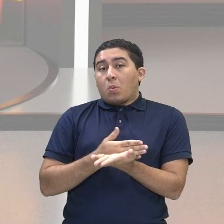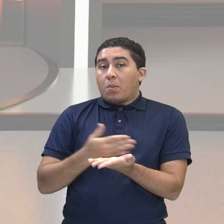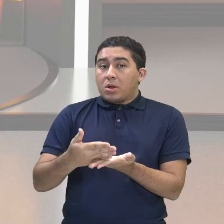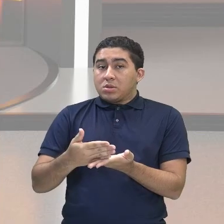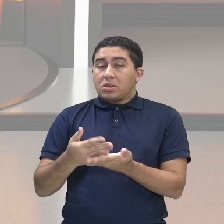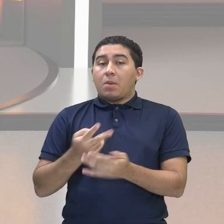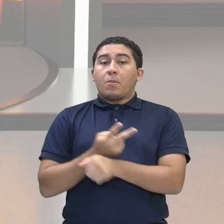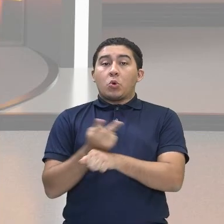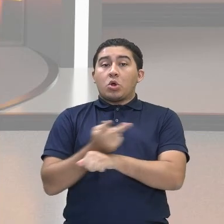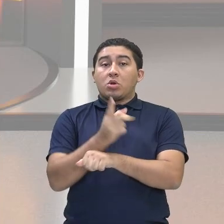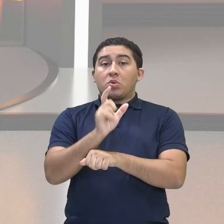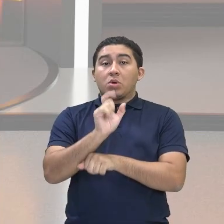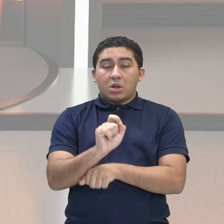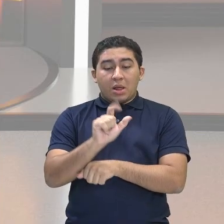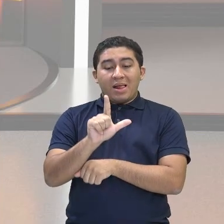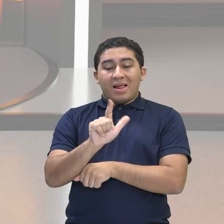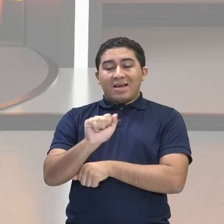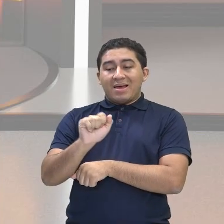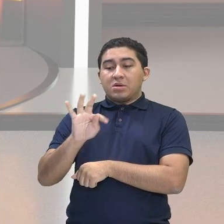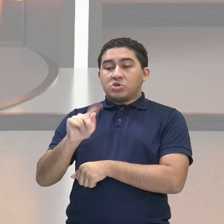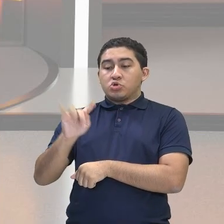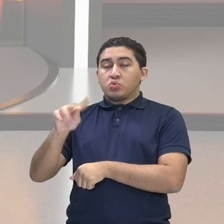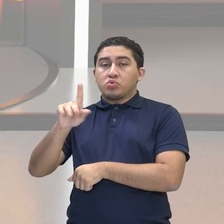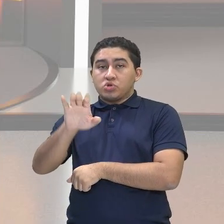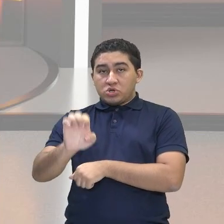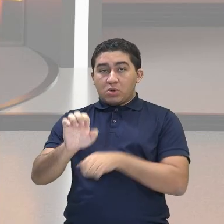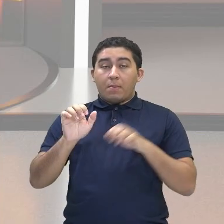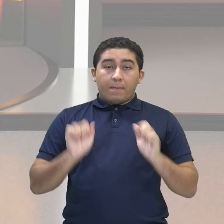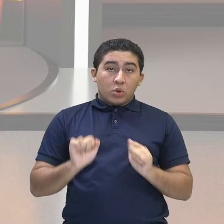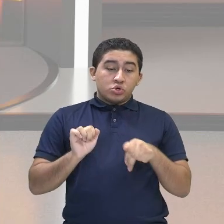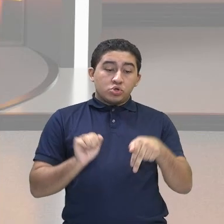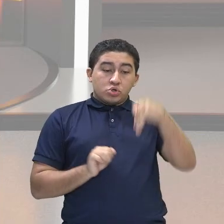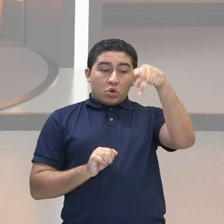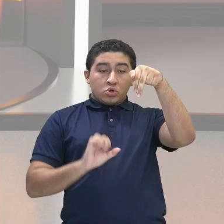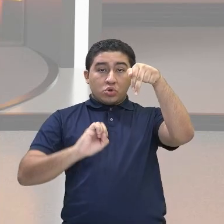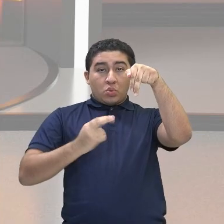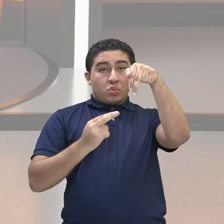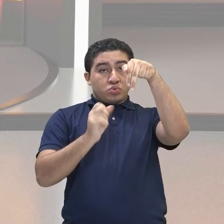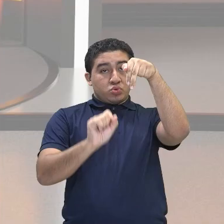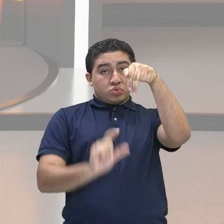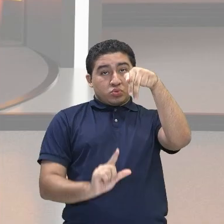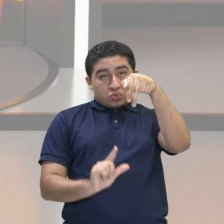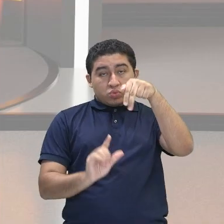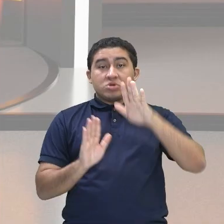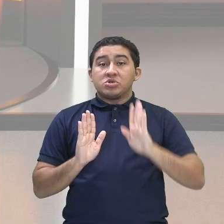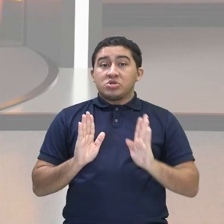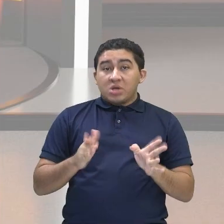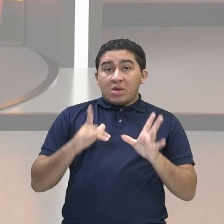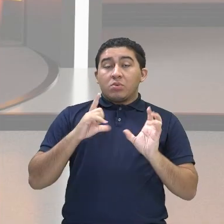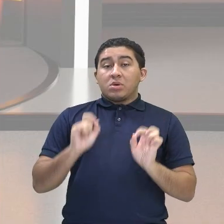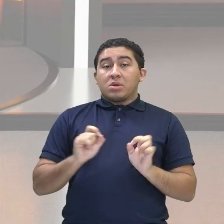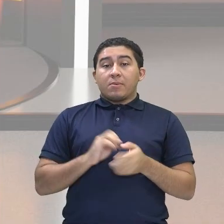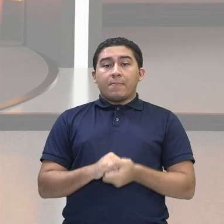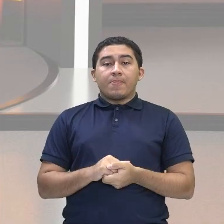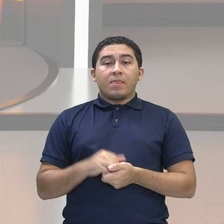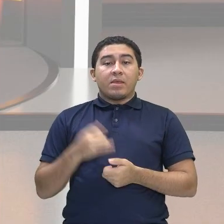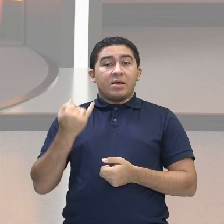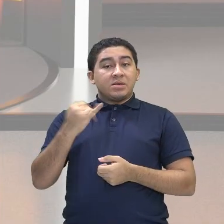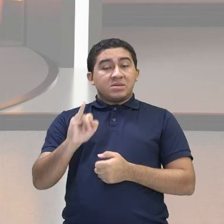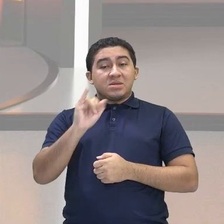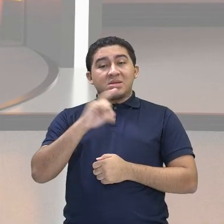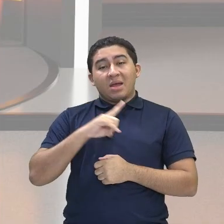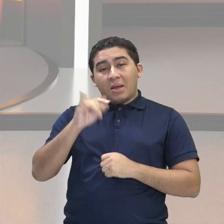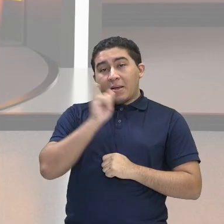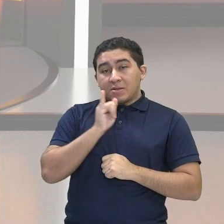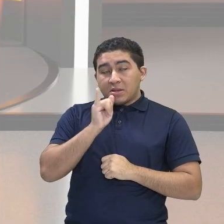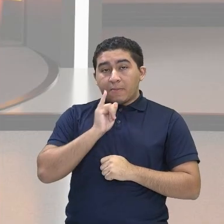a latitude, tá bom? A latitude ela pode ser norte ou sul. Então, eu já vou procurar se esse ponto... Aí, a gente tem